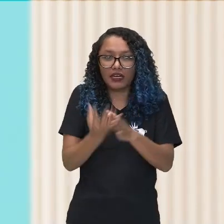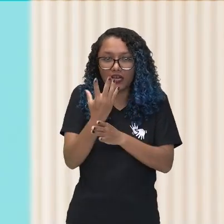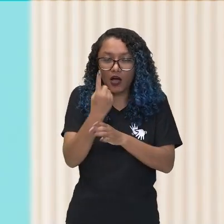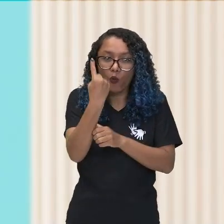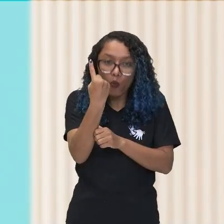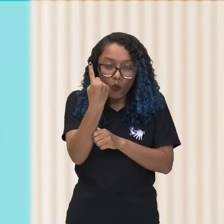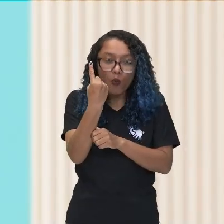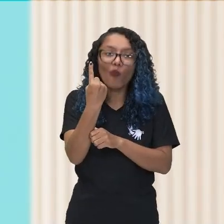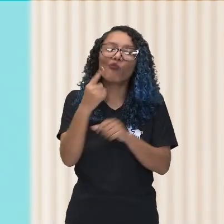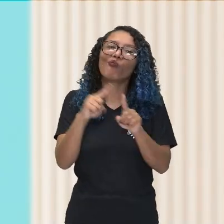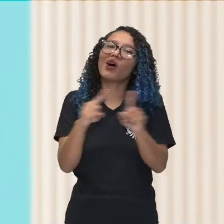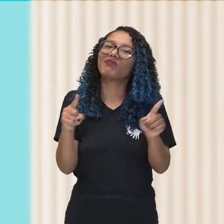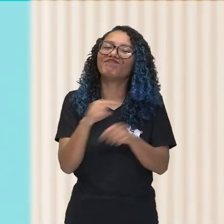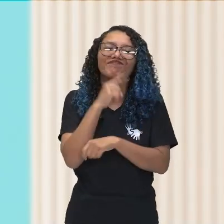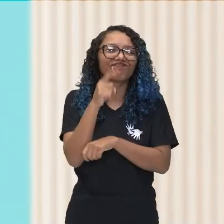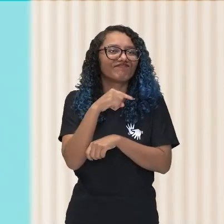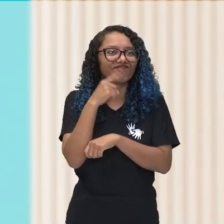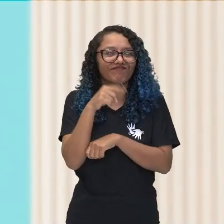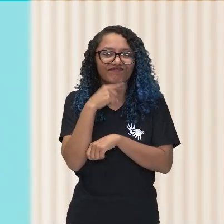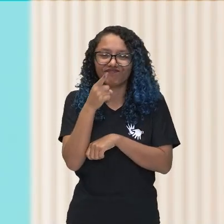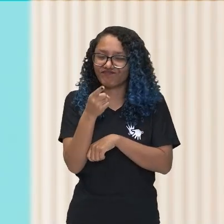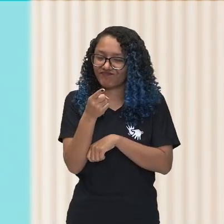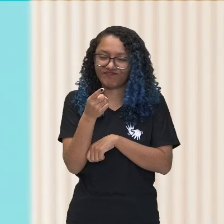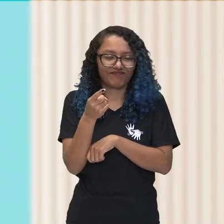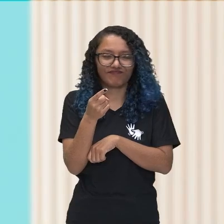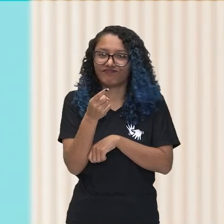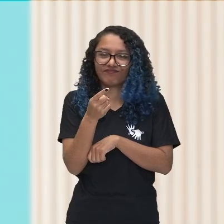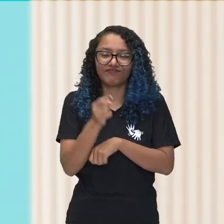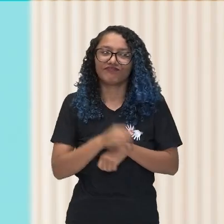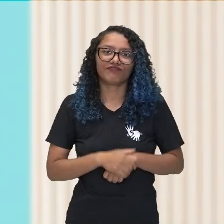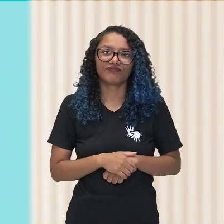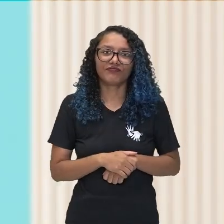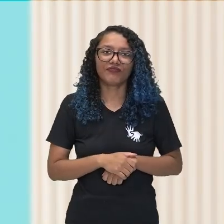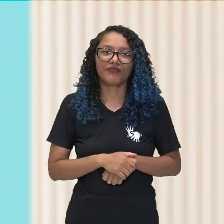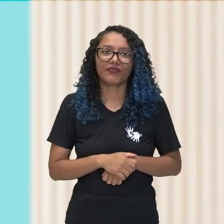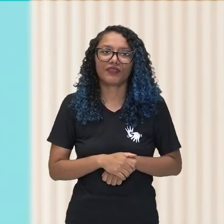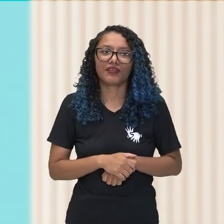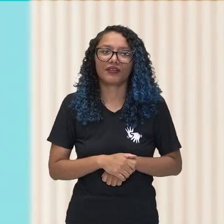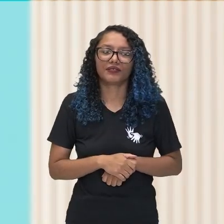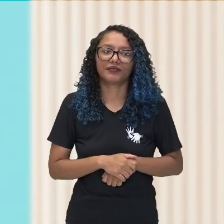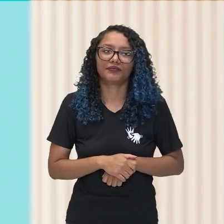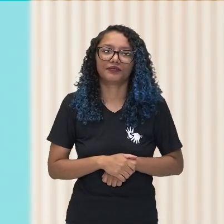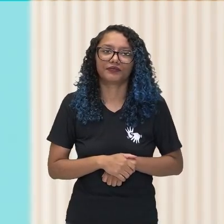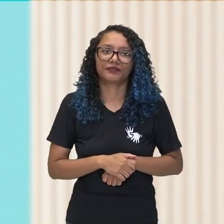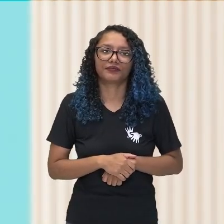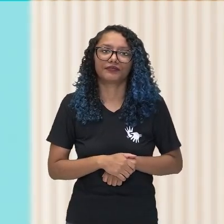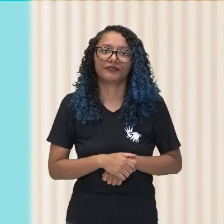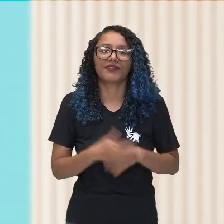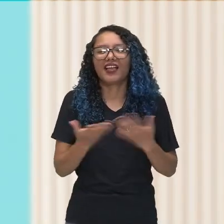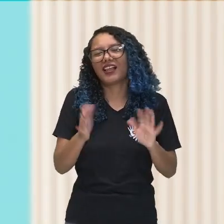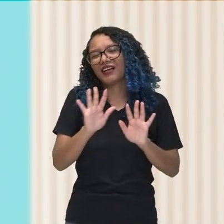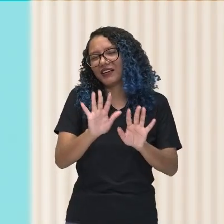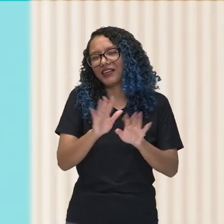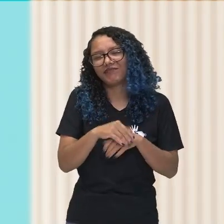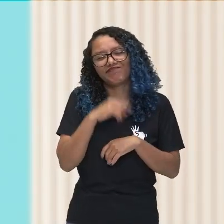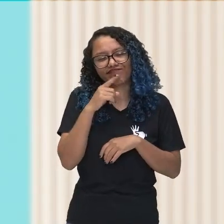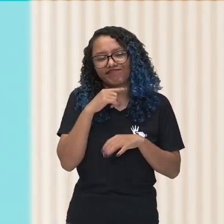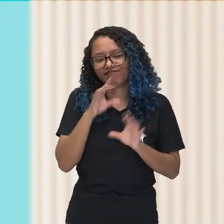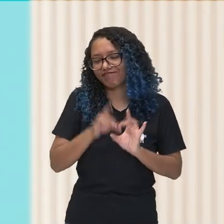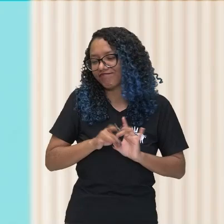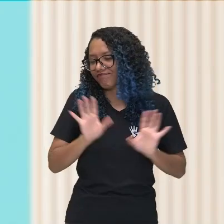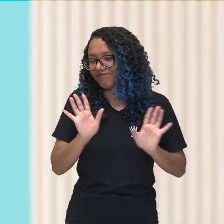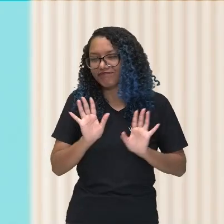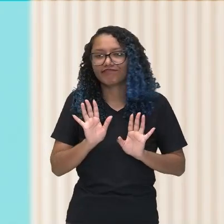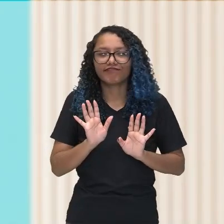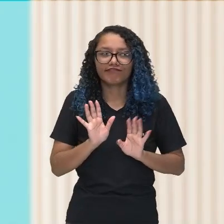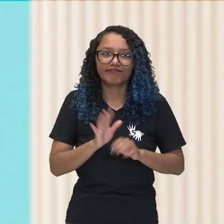transformar num só, sob o guarda-chuva dela, mas aí chegou um momento que daí ela disse, não, vou abrir mão aqui do futsal,